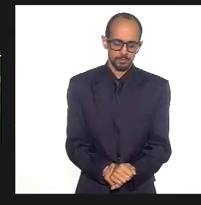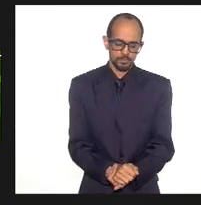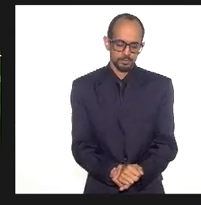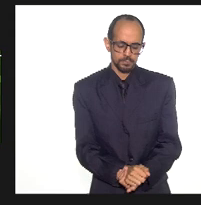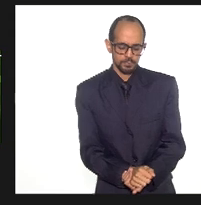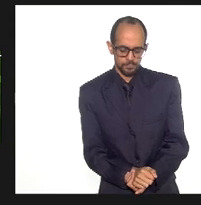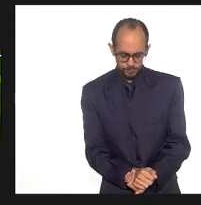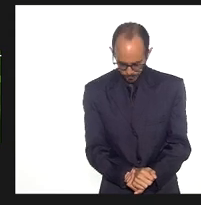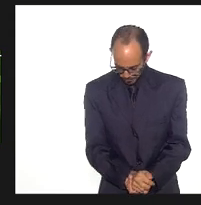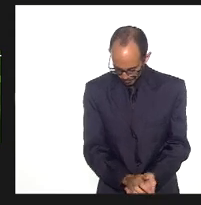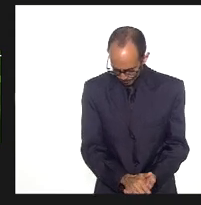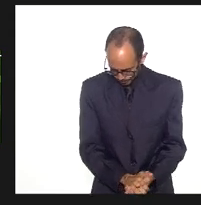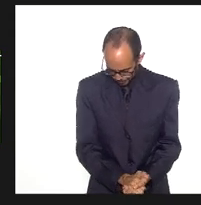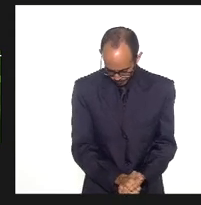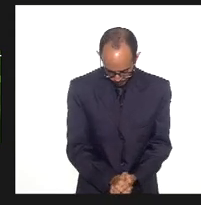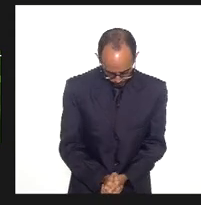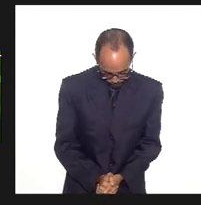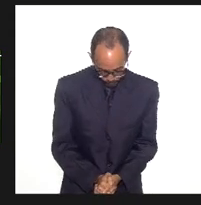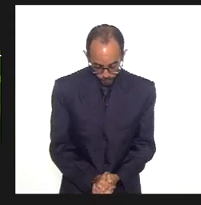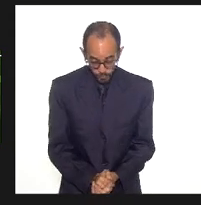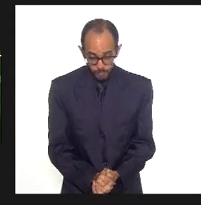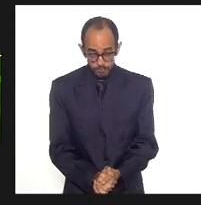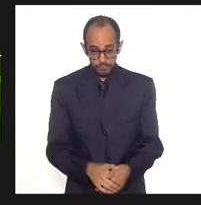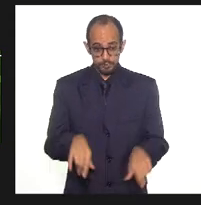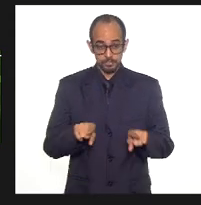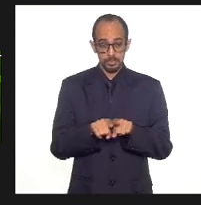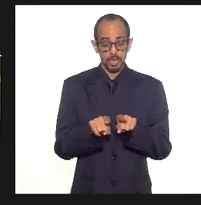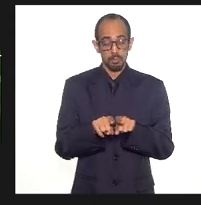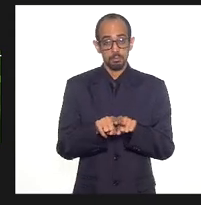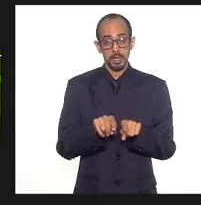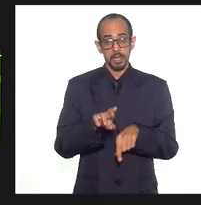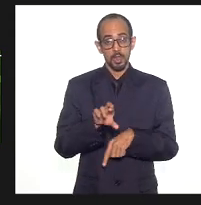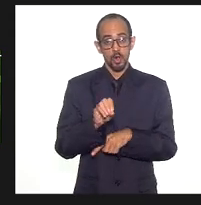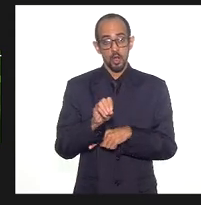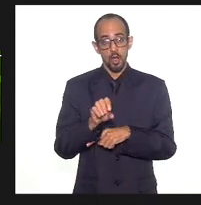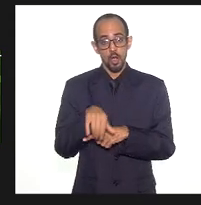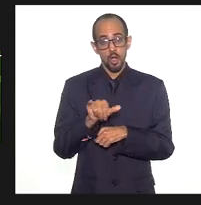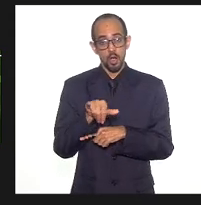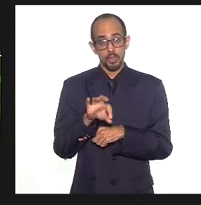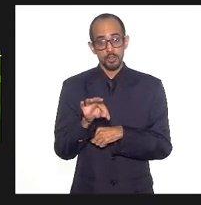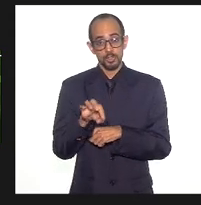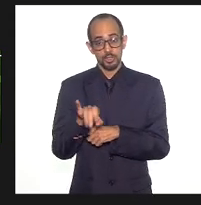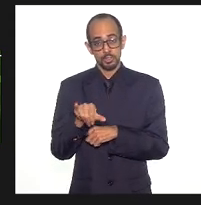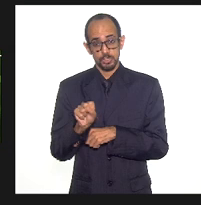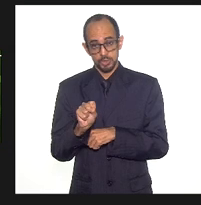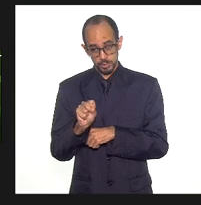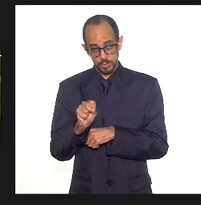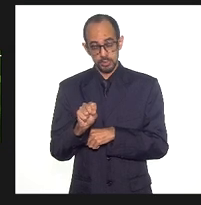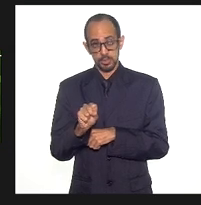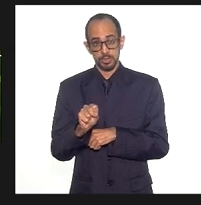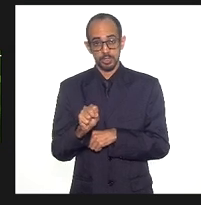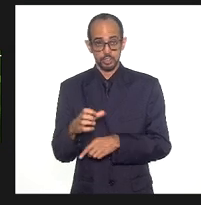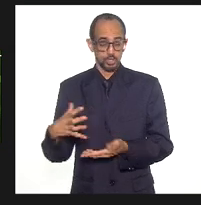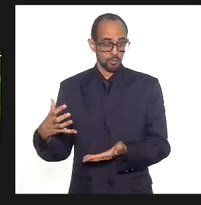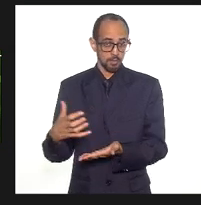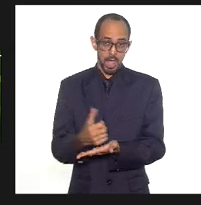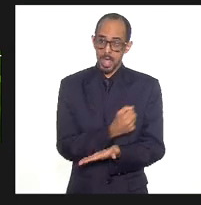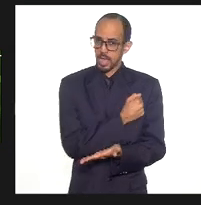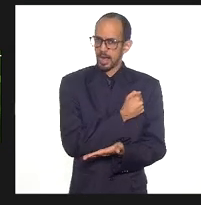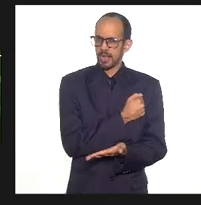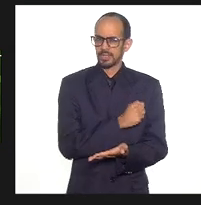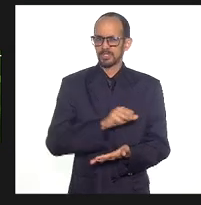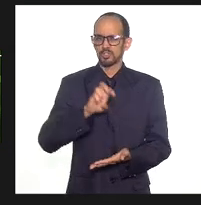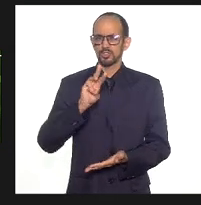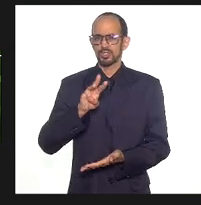no preço de referência. Royalties também seguiu esse mesmo caminho, quer dizer, tivemos uma arrecadação de